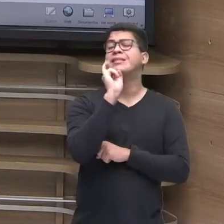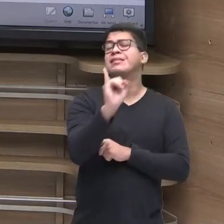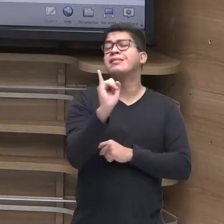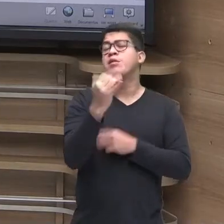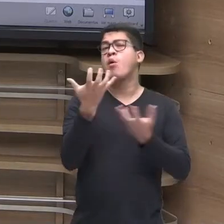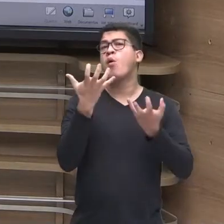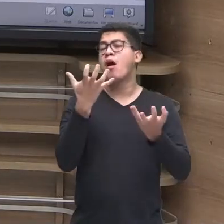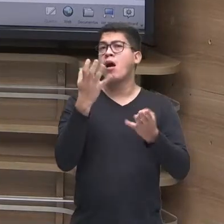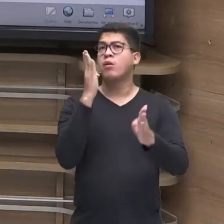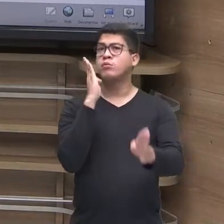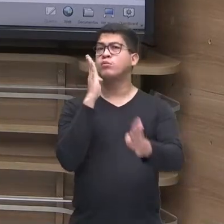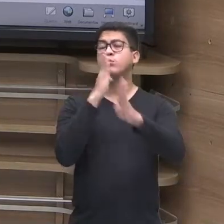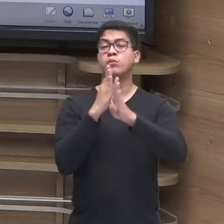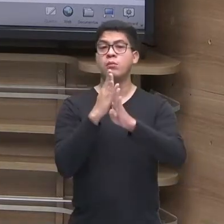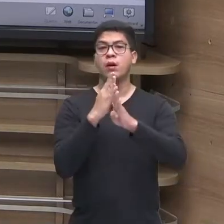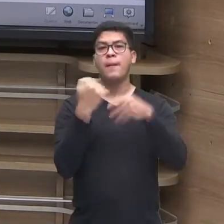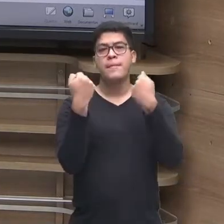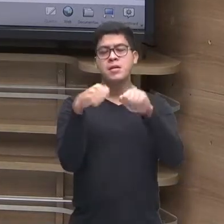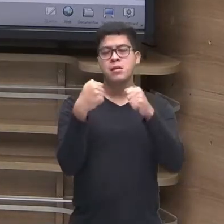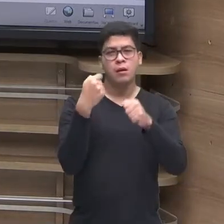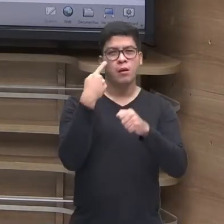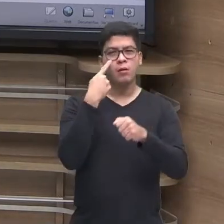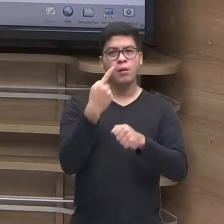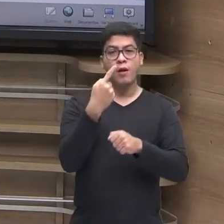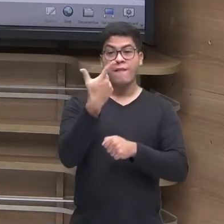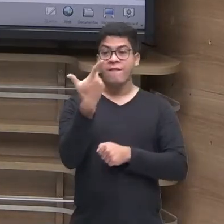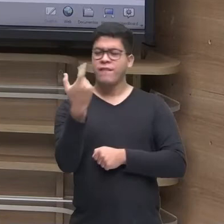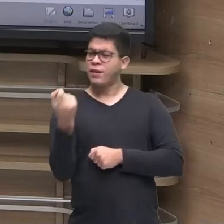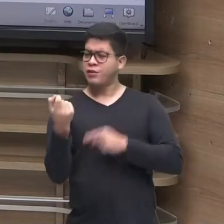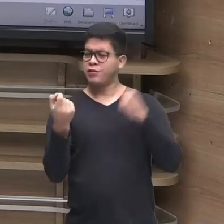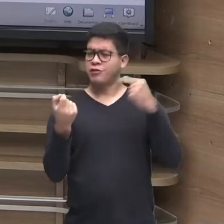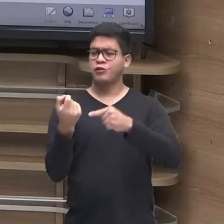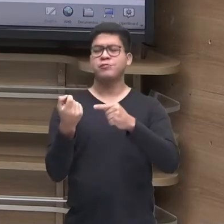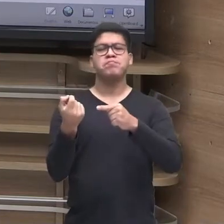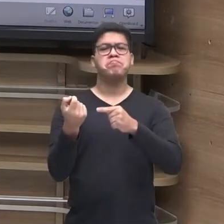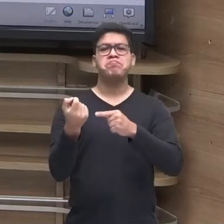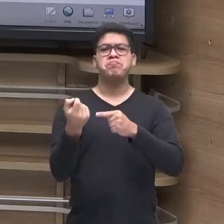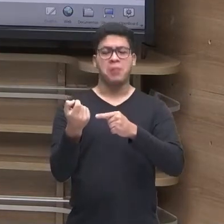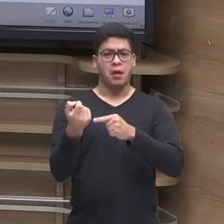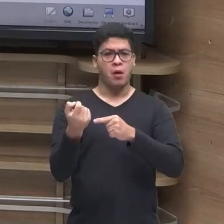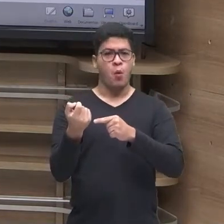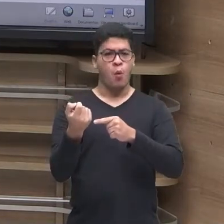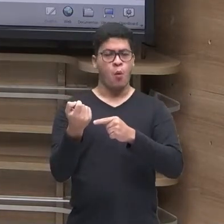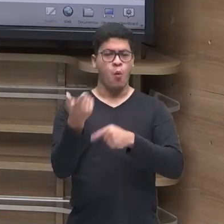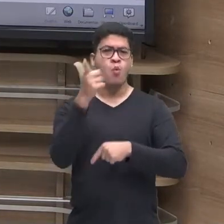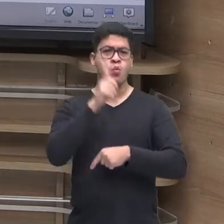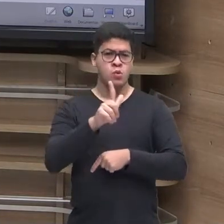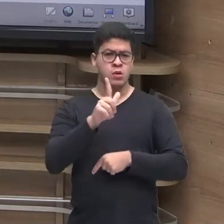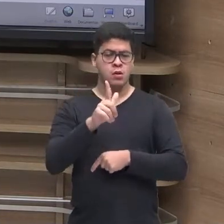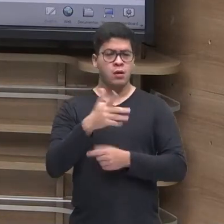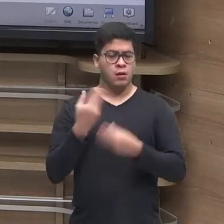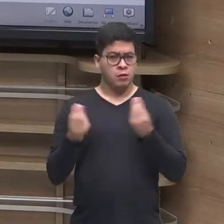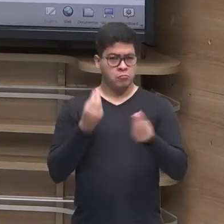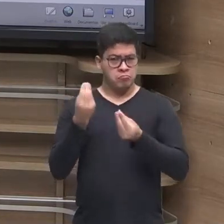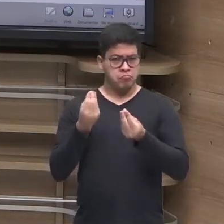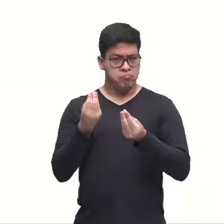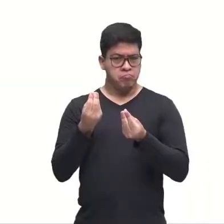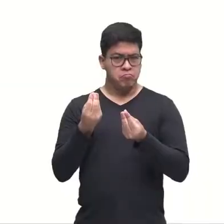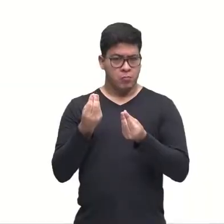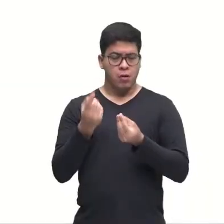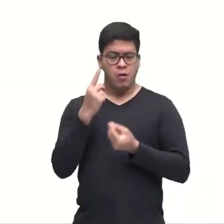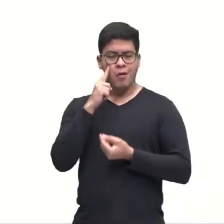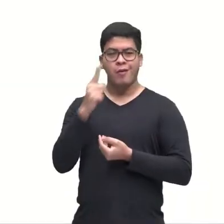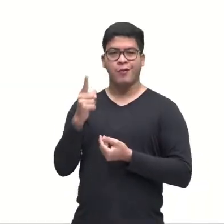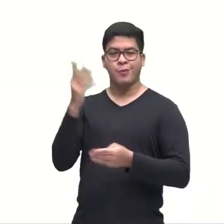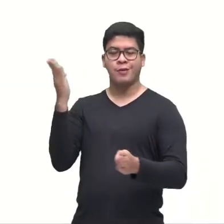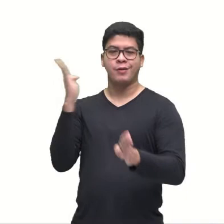tá? Ou todos os divisores do número 20, como é que a gente faz? Dá para fazer? Com certeza. Vamos lá, então, descobrir quem são